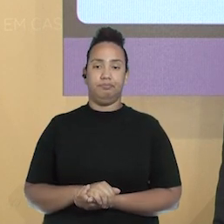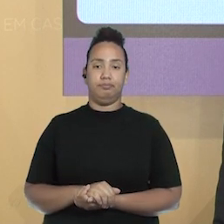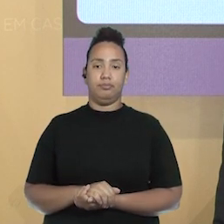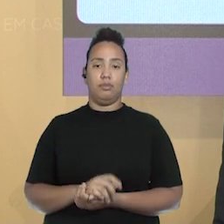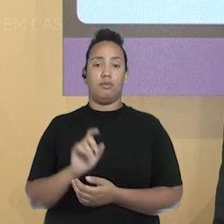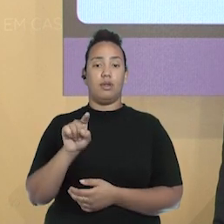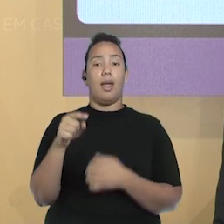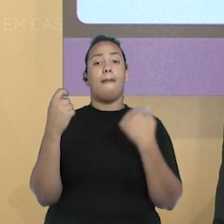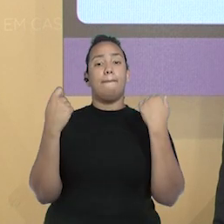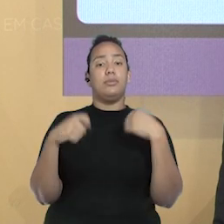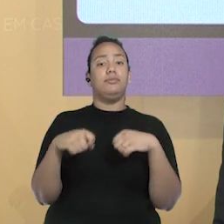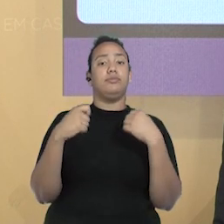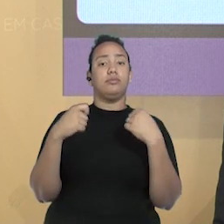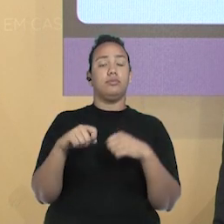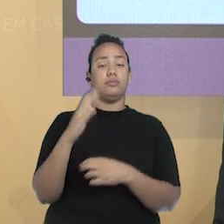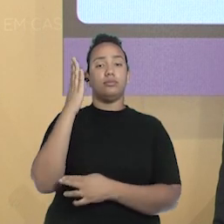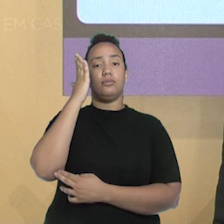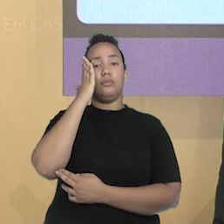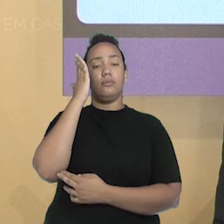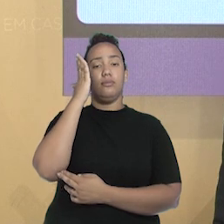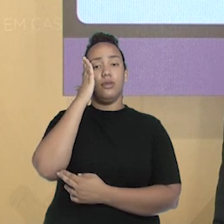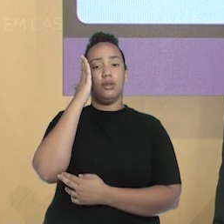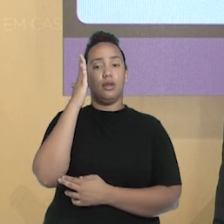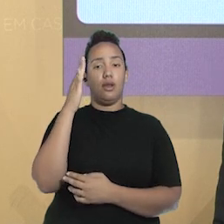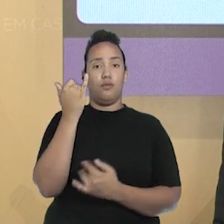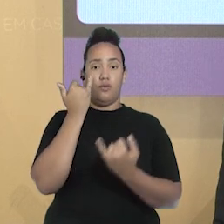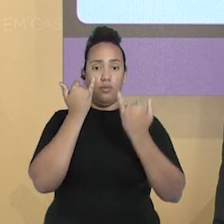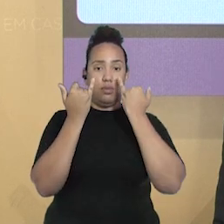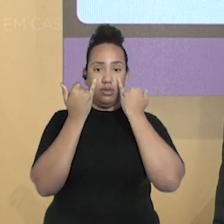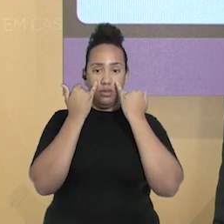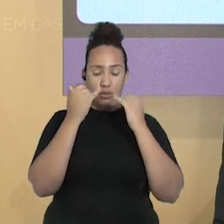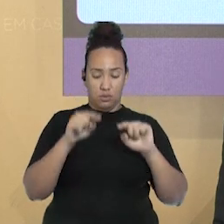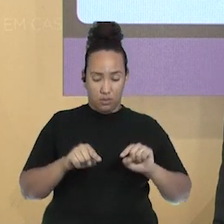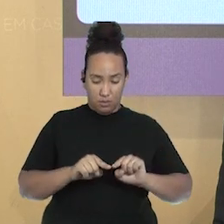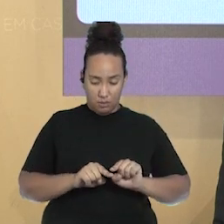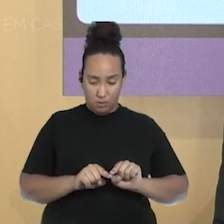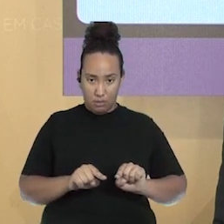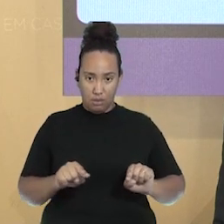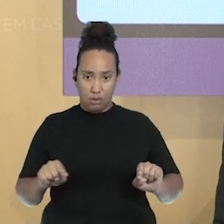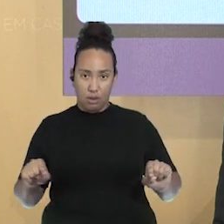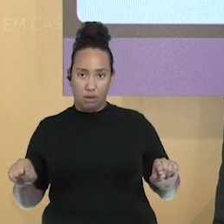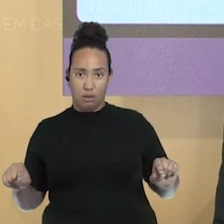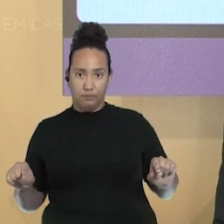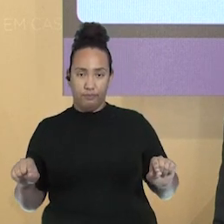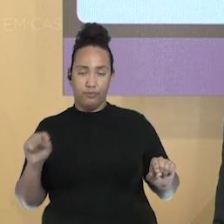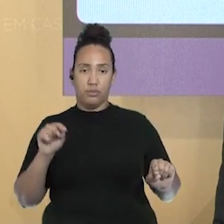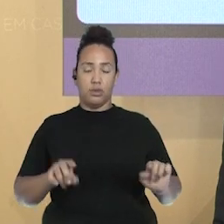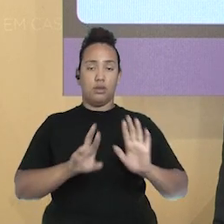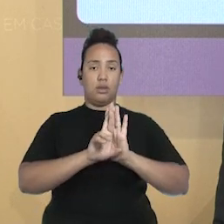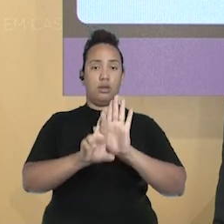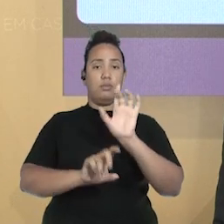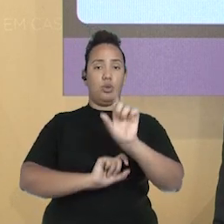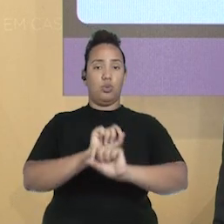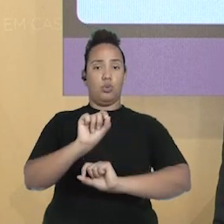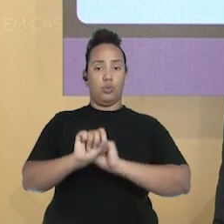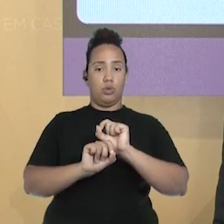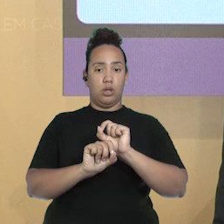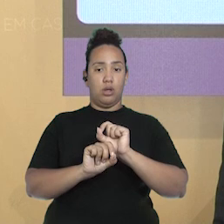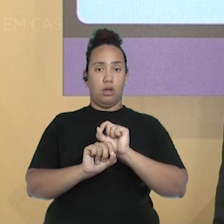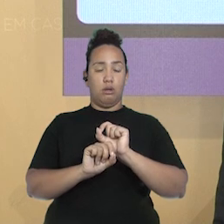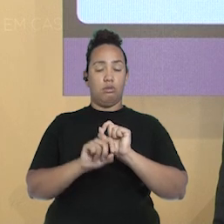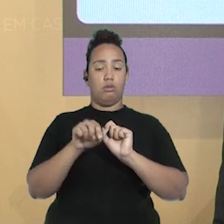essa informação na horizontal, onde aparecem os números que representam o